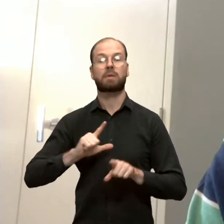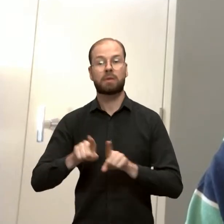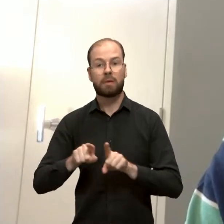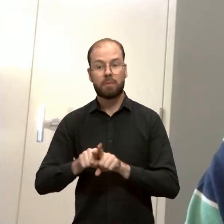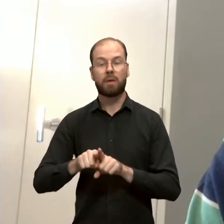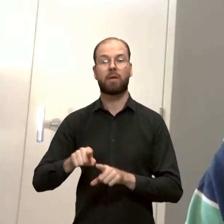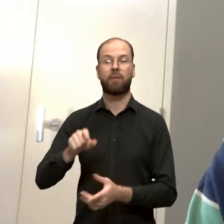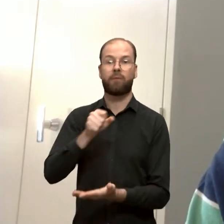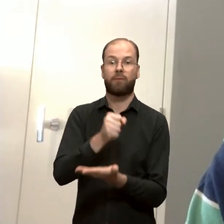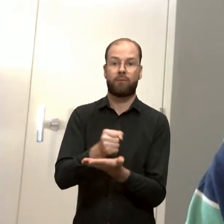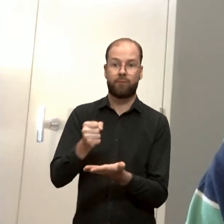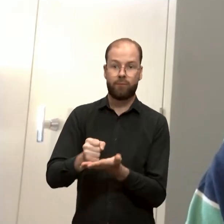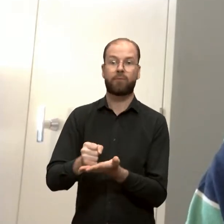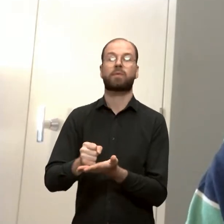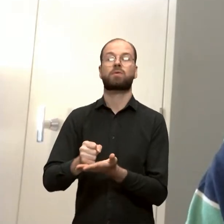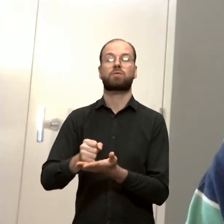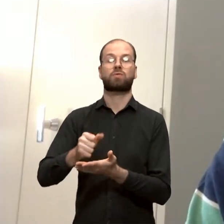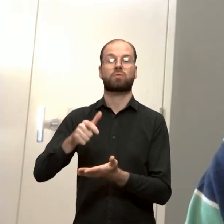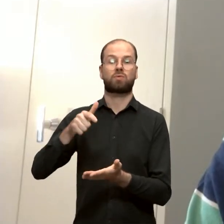também